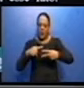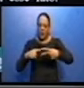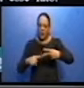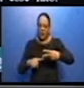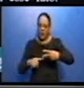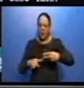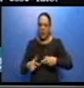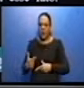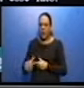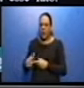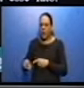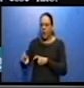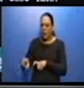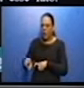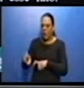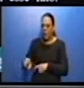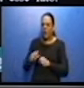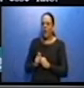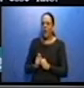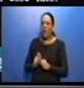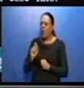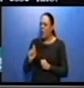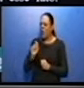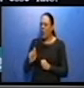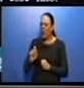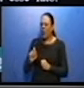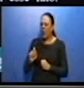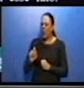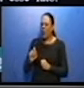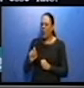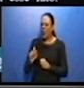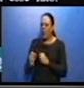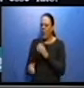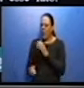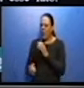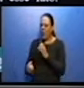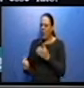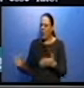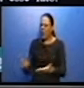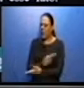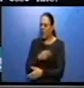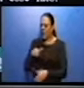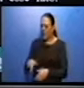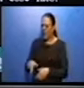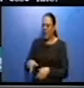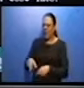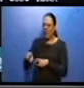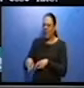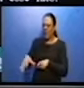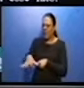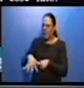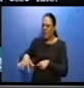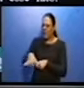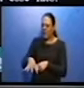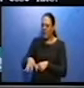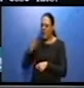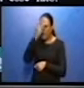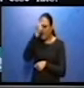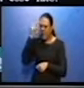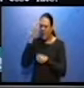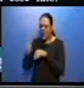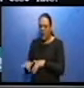que determinaram esse fato. O que aconteceu no meio rural que favoreceu esse fenômeno? E depois, na